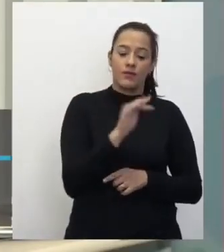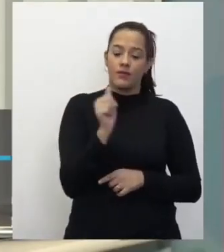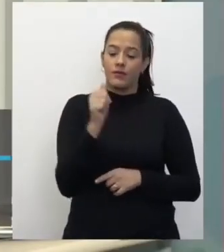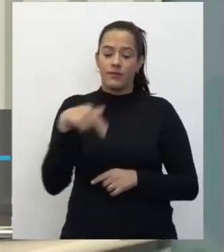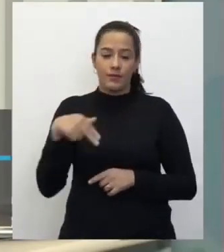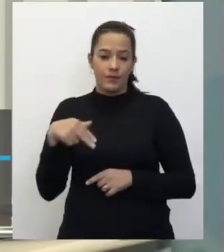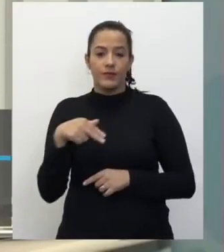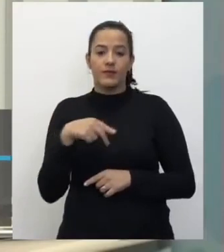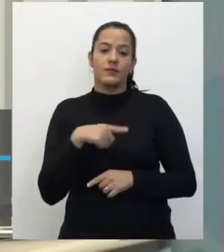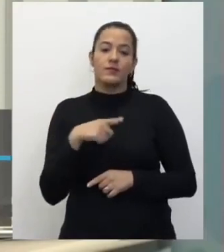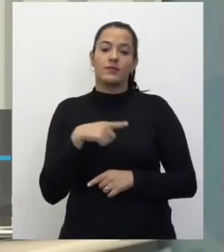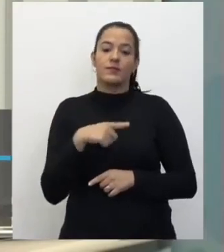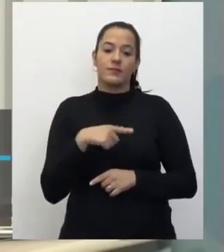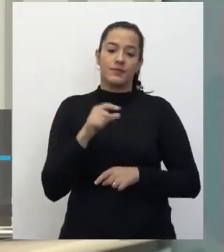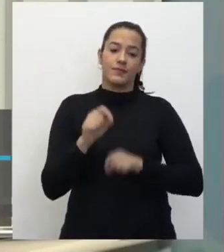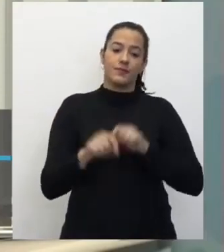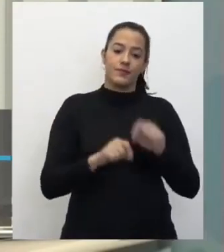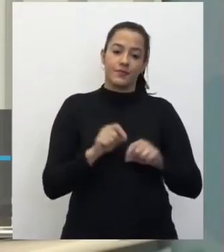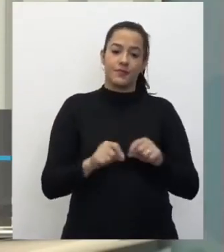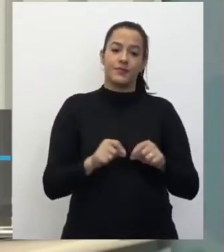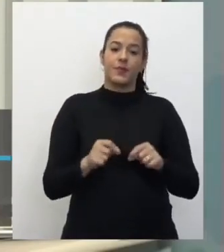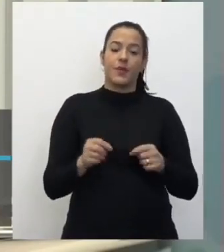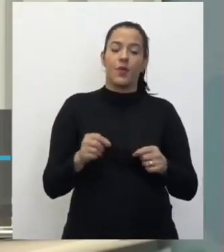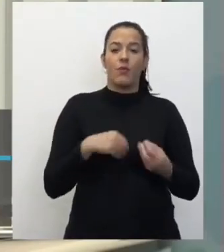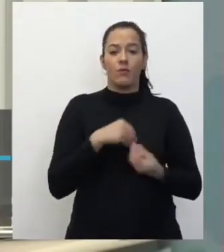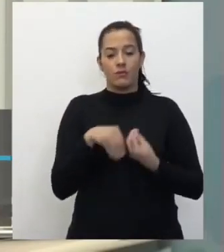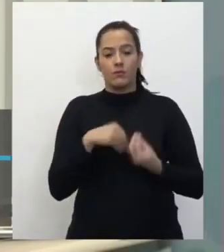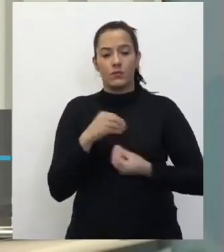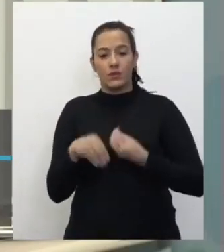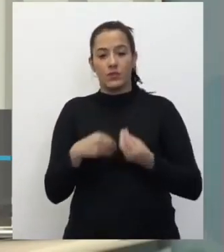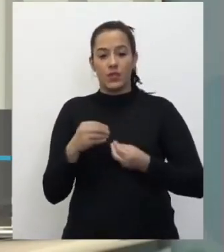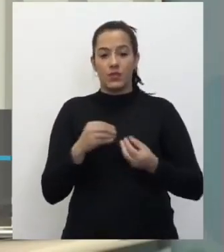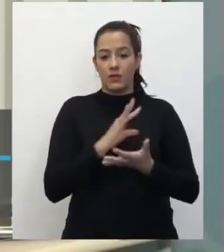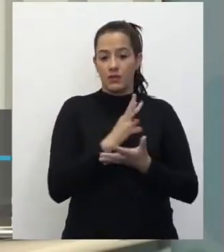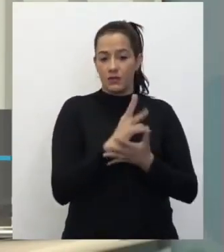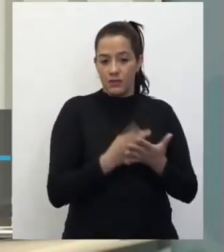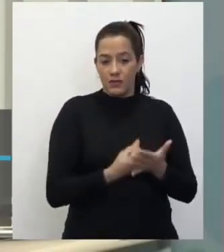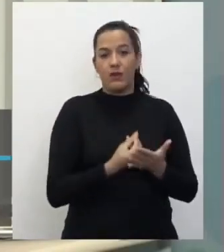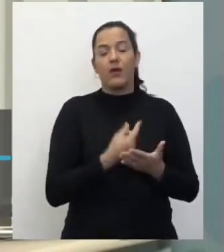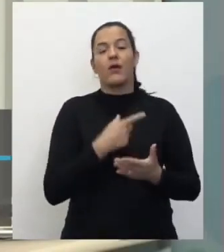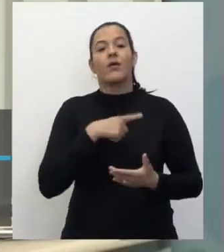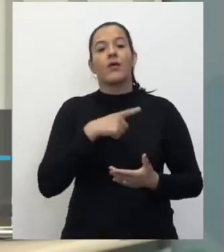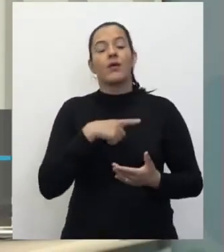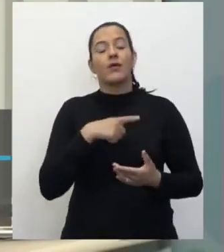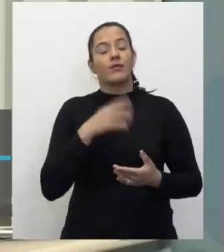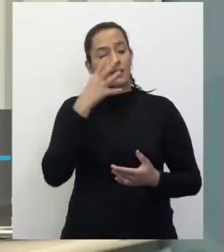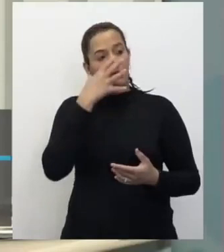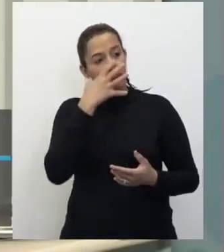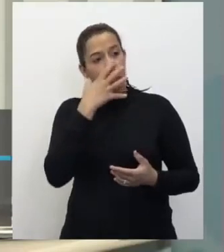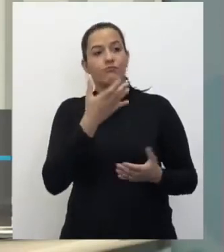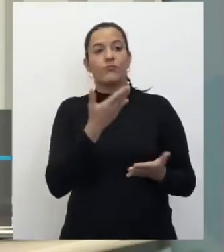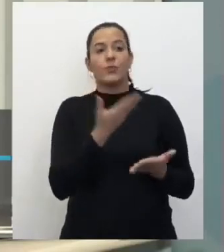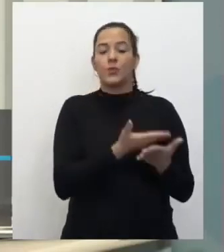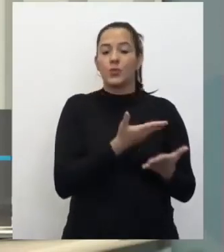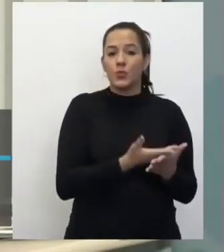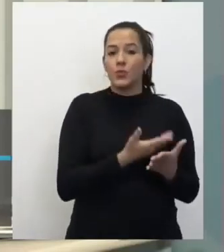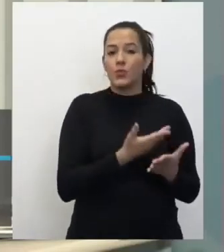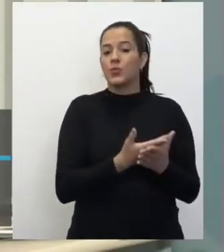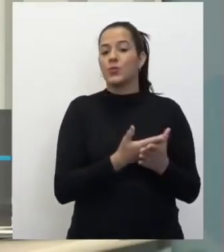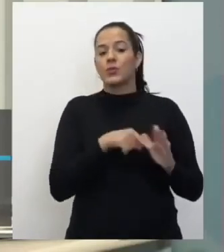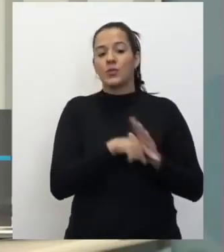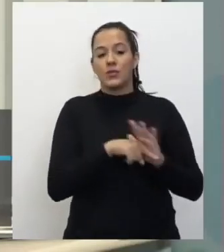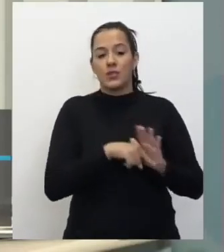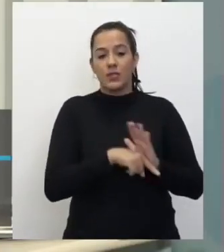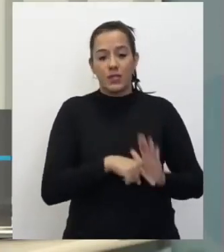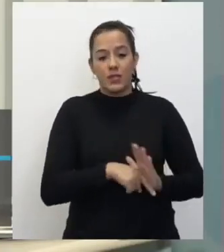é por conta disso. Você tem esse envolvimento com a obra, você gosta muito, admira, estuda, obviamente, muito